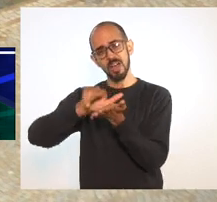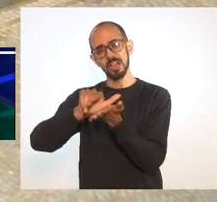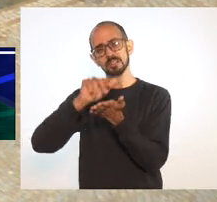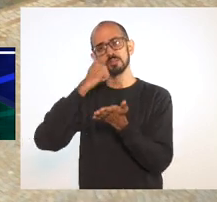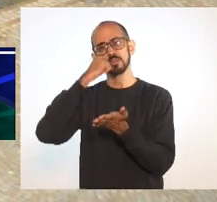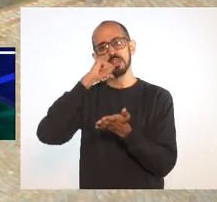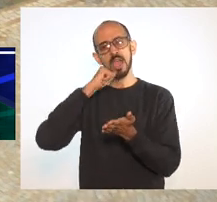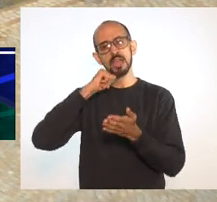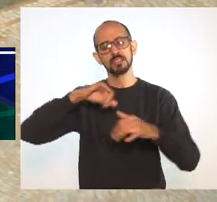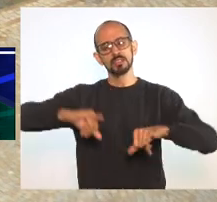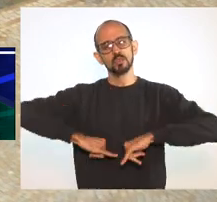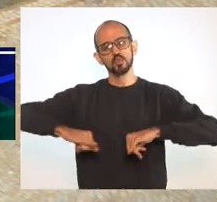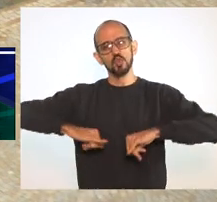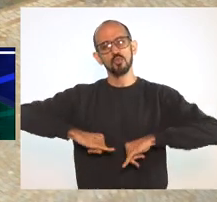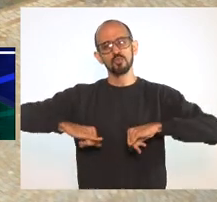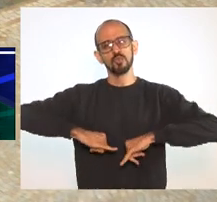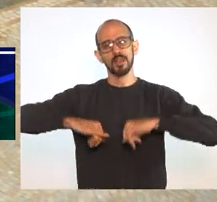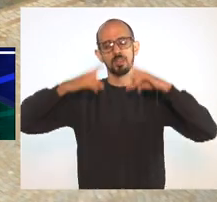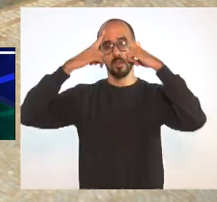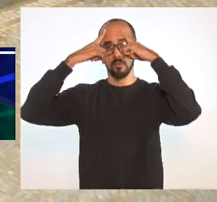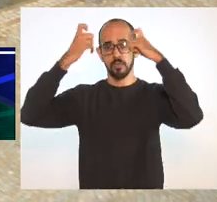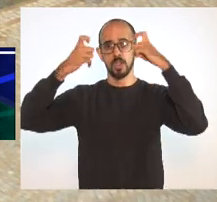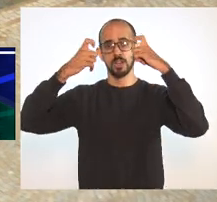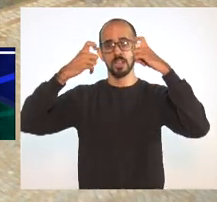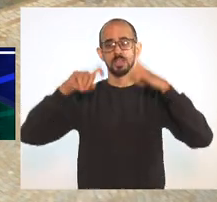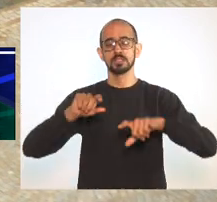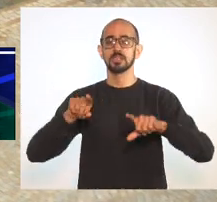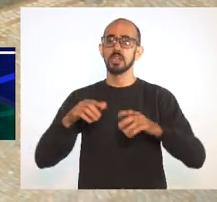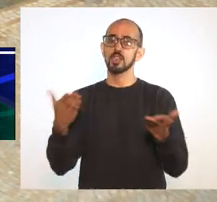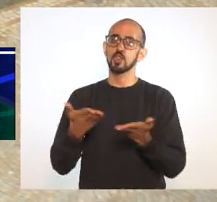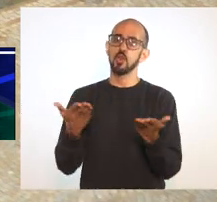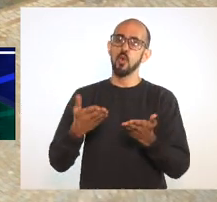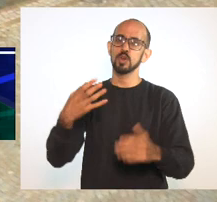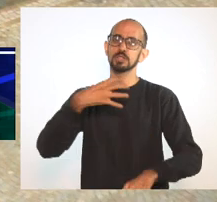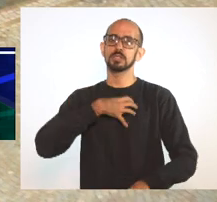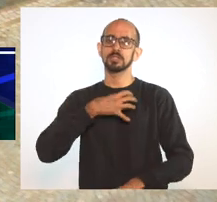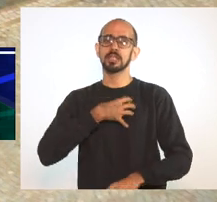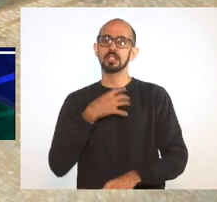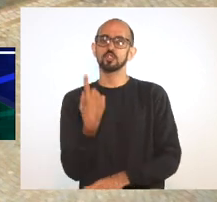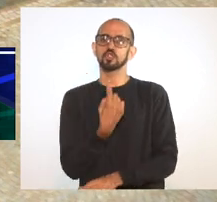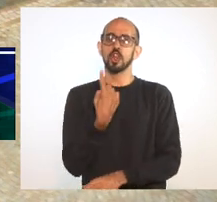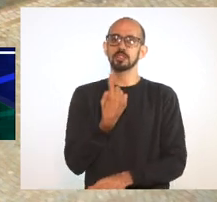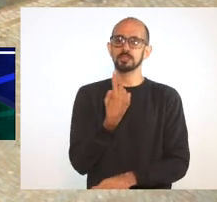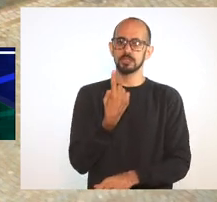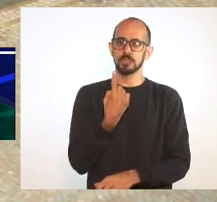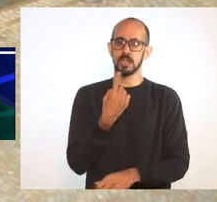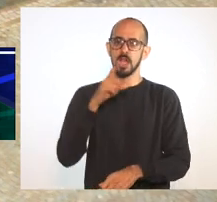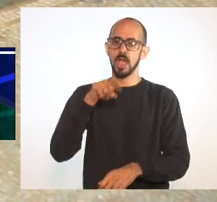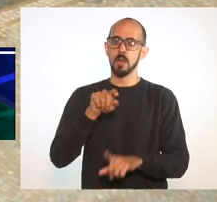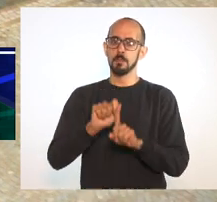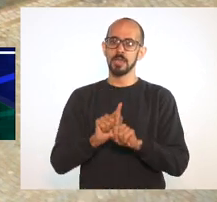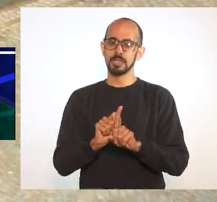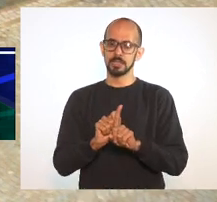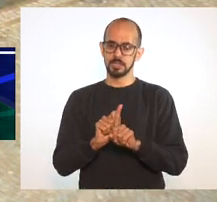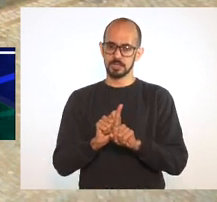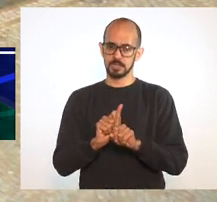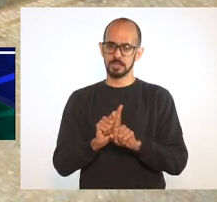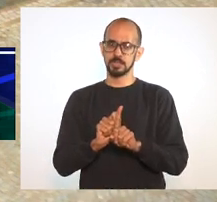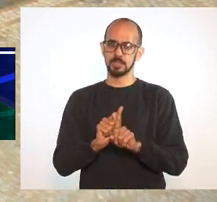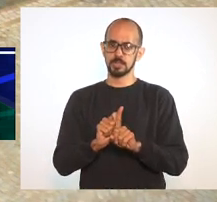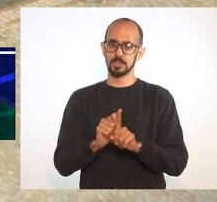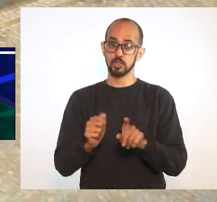estão padecendo da violência doméstica e hoje se sentem tão sozinhas. Então será um mês, deputada Marta Rocha,